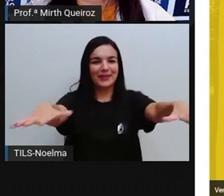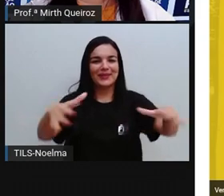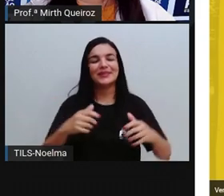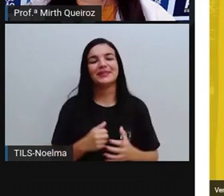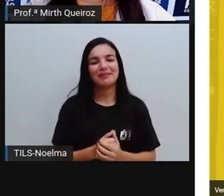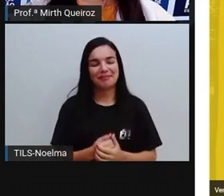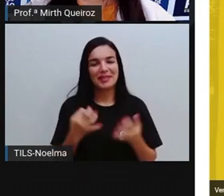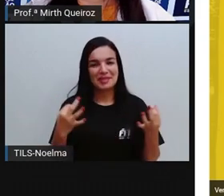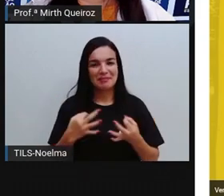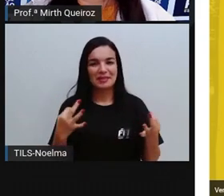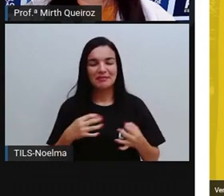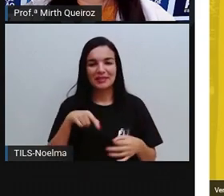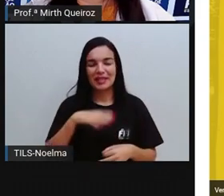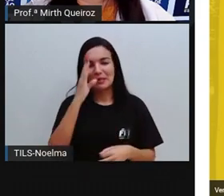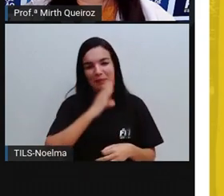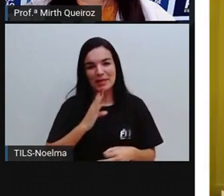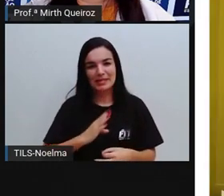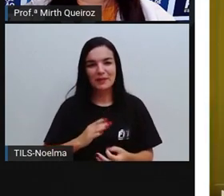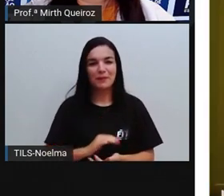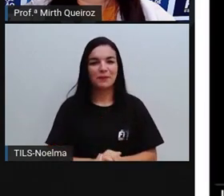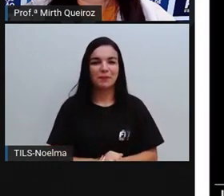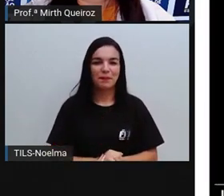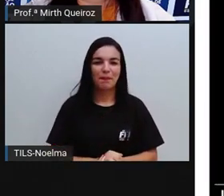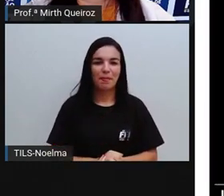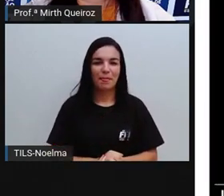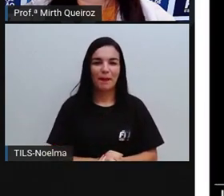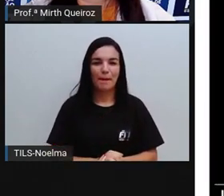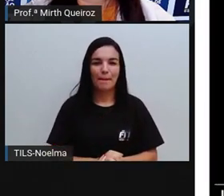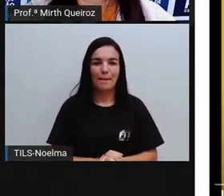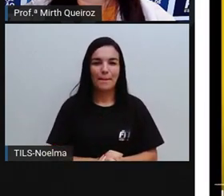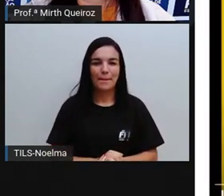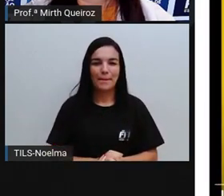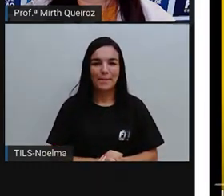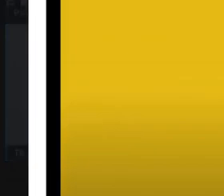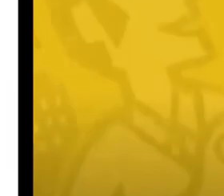aí pelo Brasil.